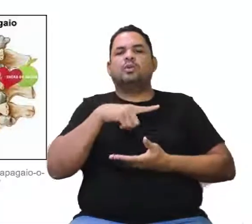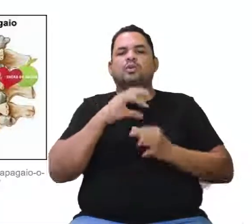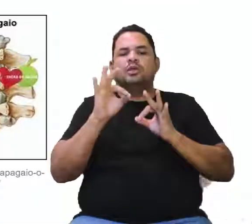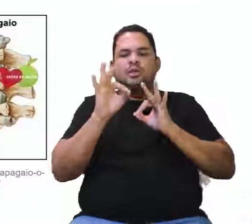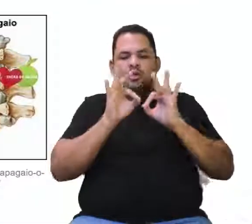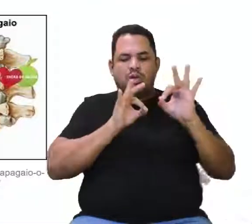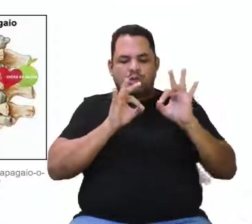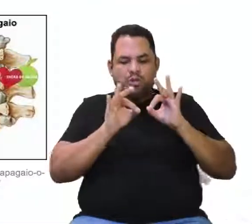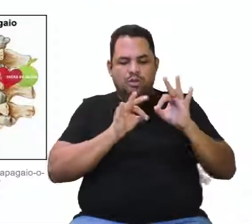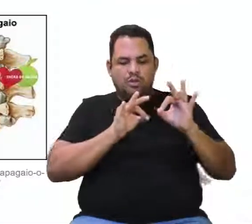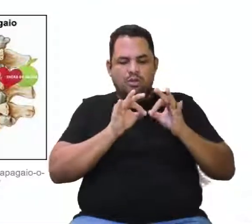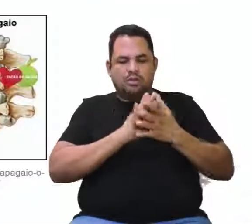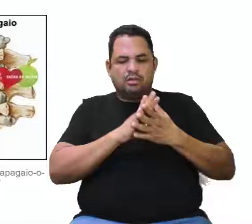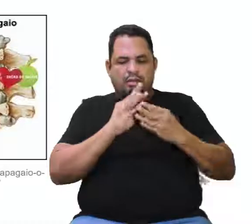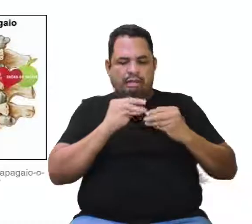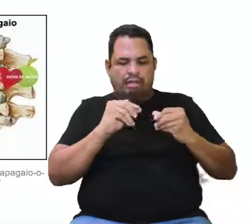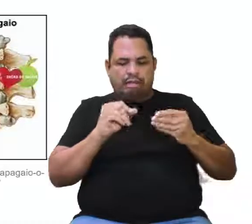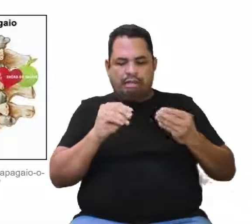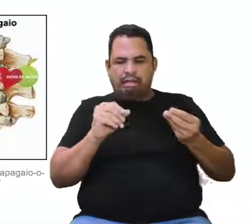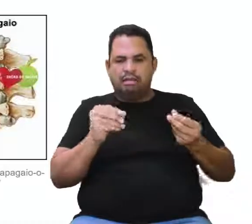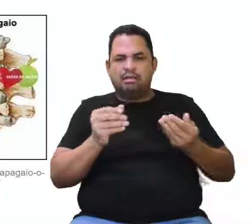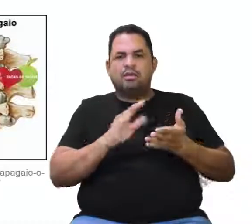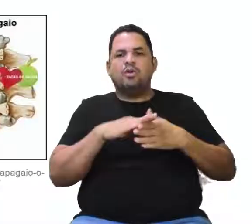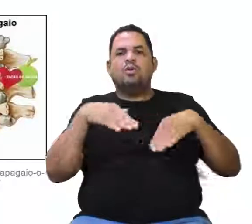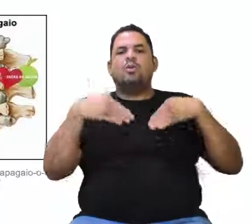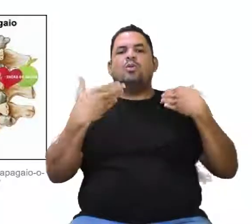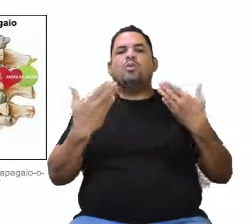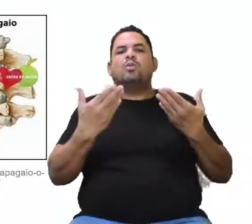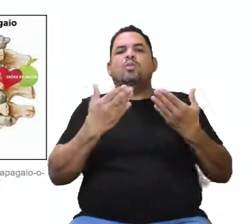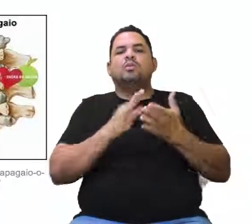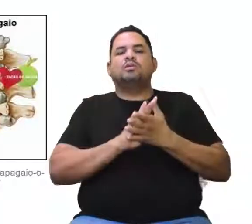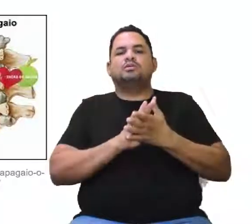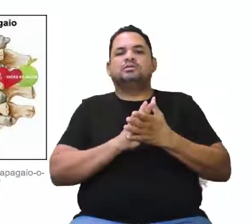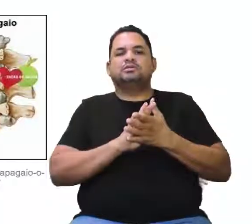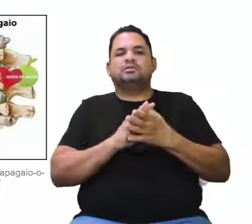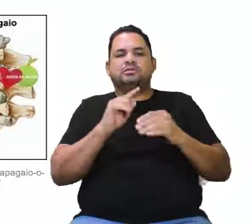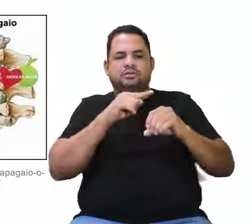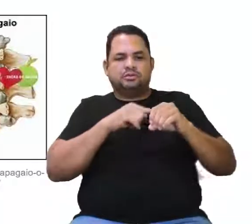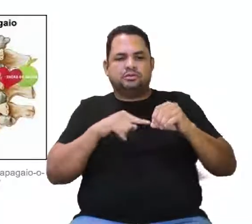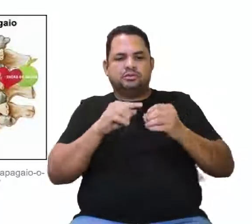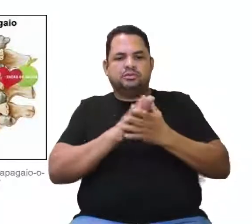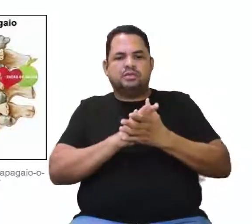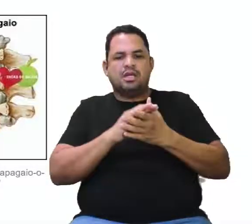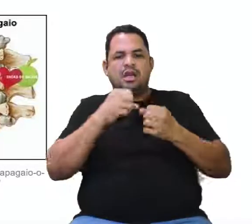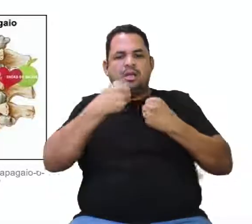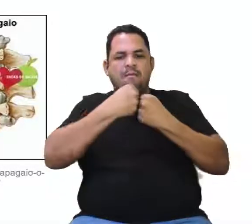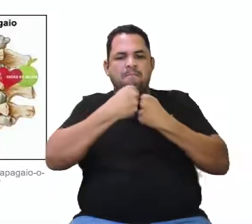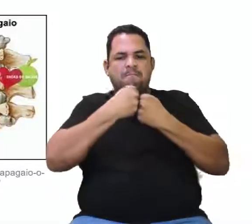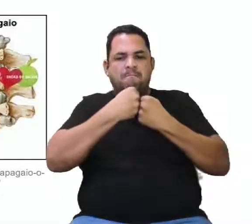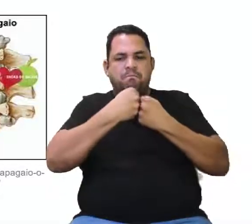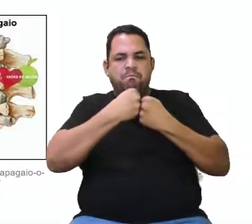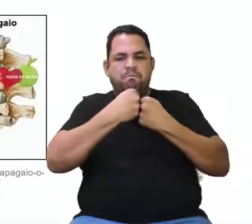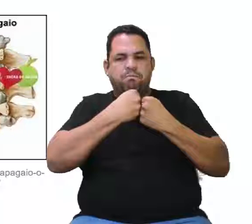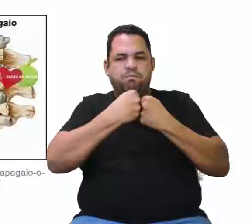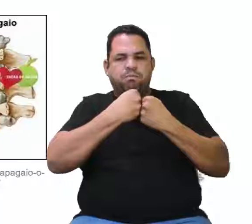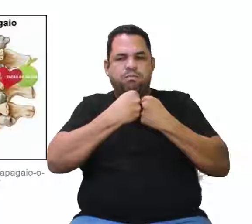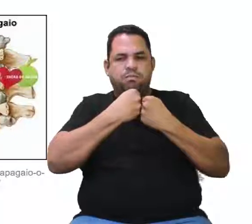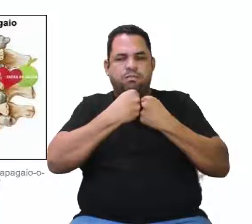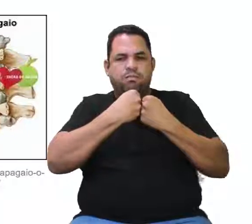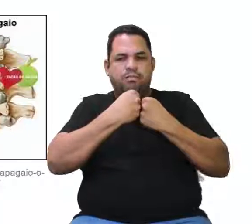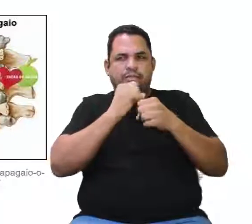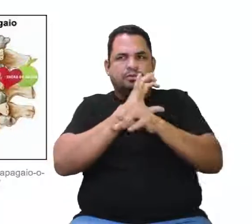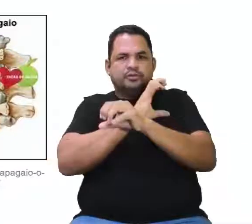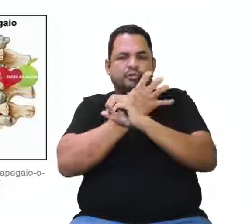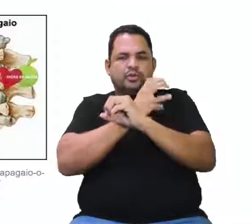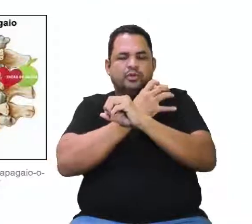forma aquele disco, ele extravasou. Quando esse disco rompe, fica osso com osso ali. Então o que vai